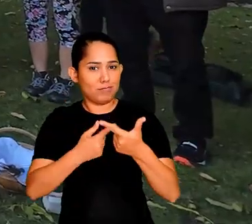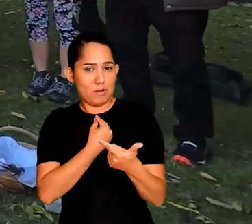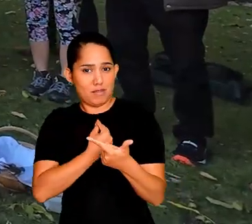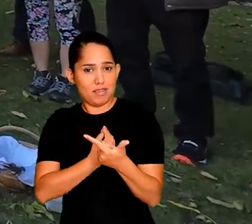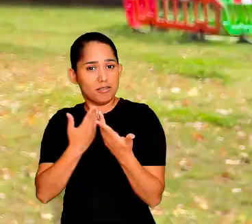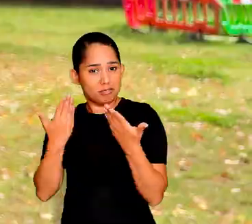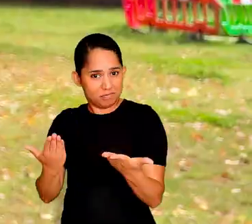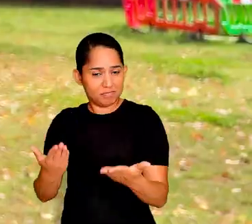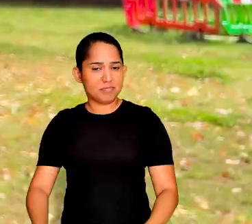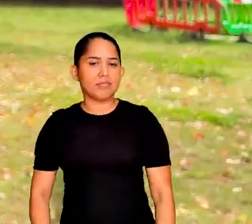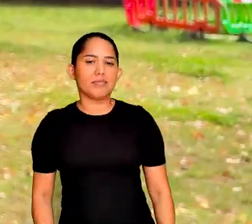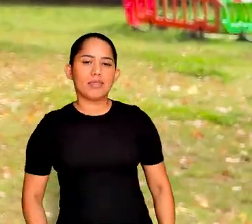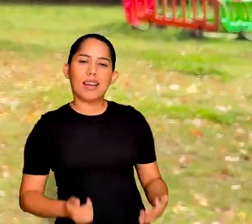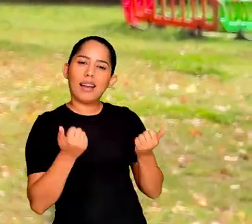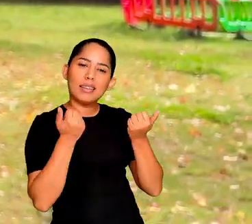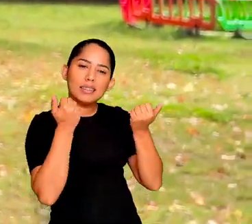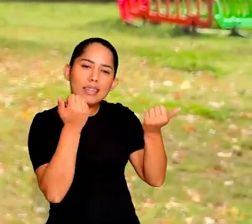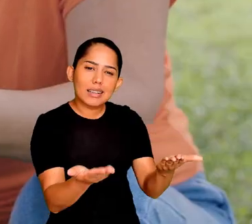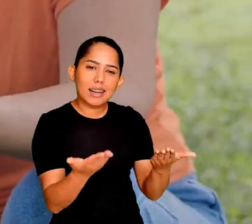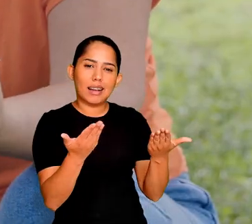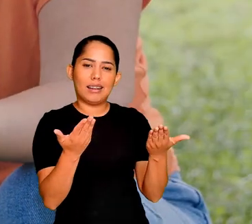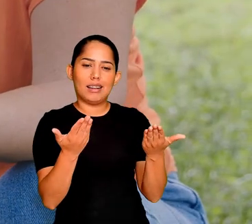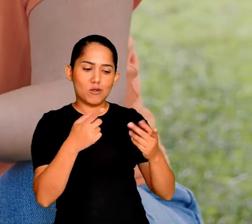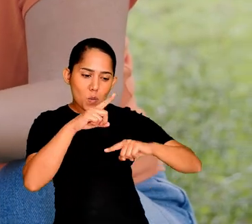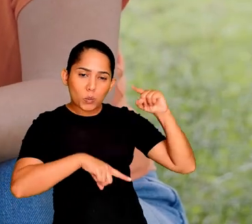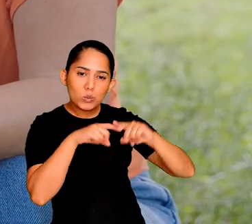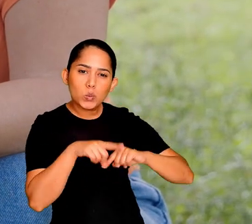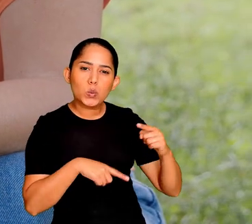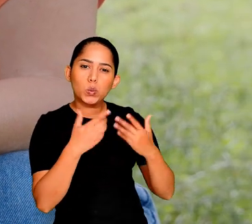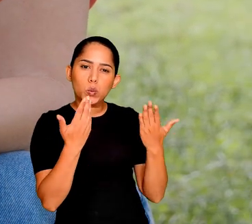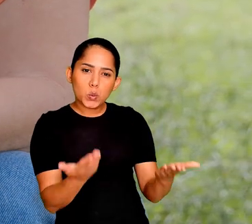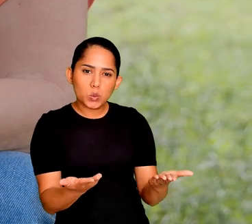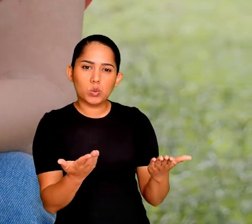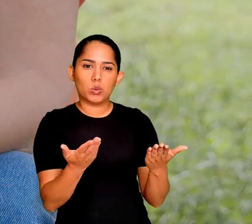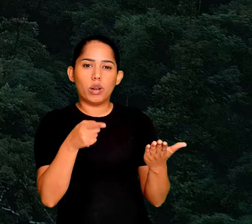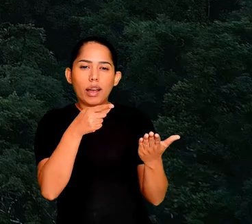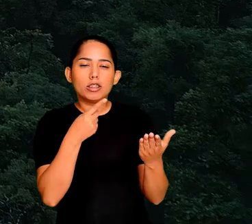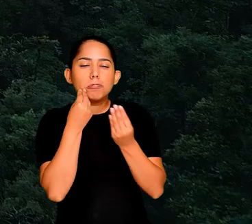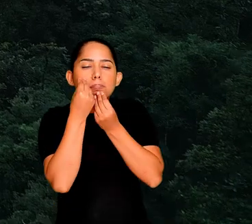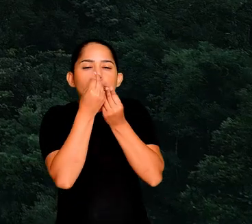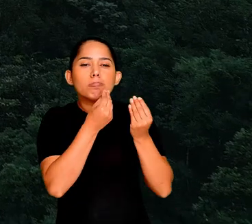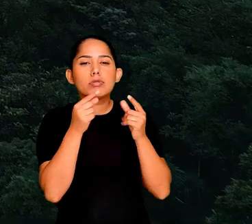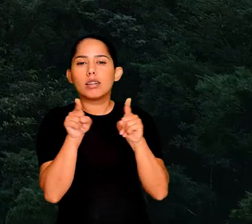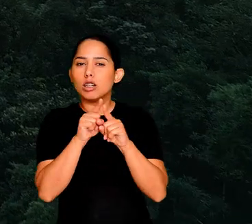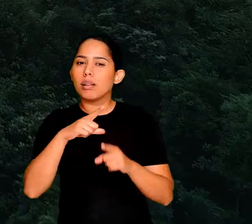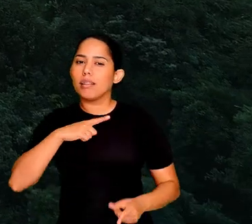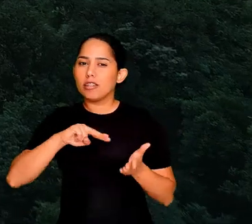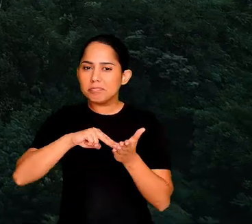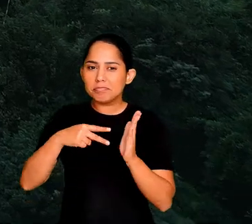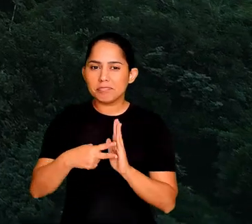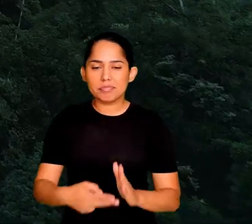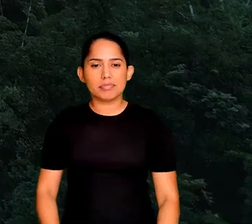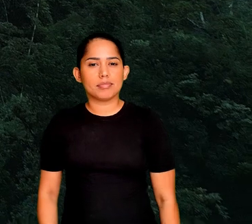network worldwide to work for the life, actually. Entregar, poder oferecer um produto que